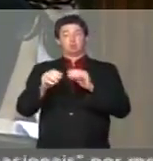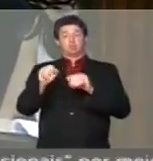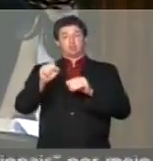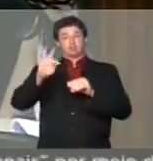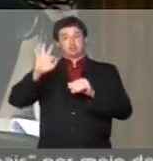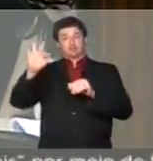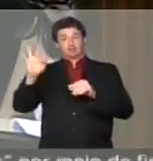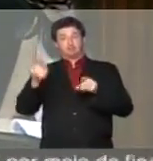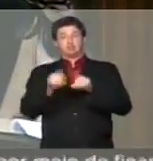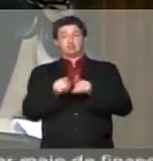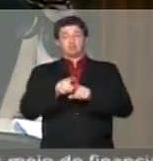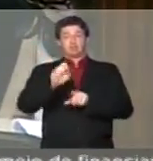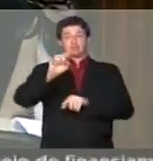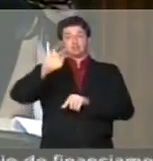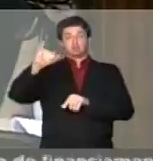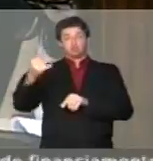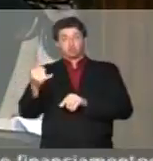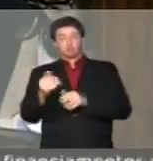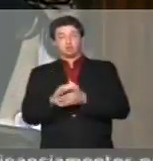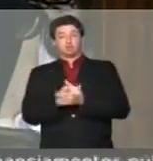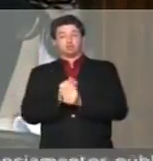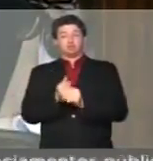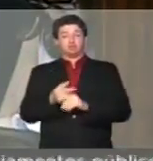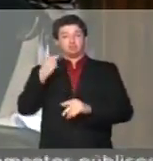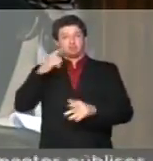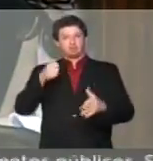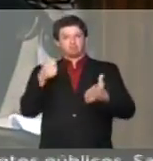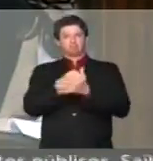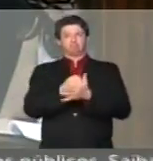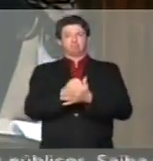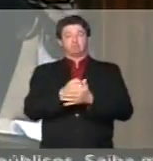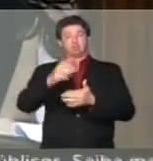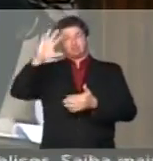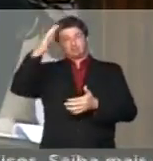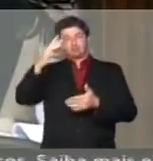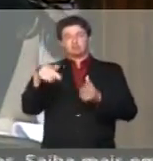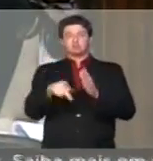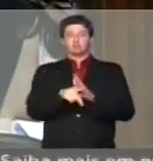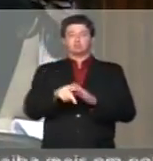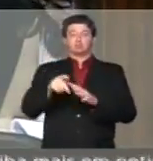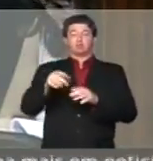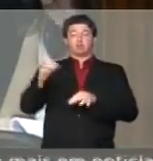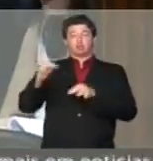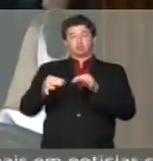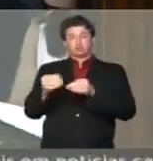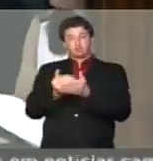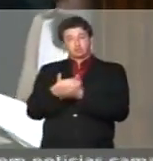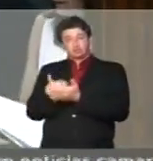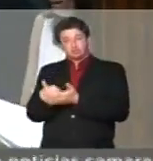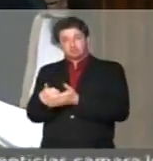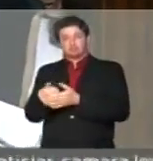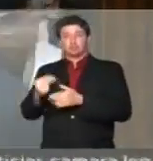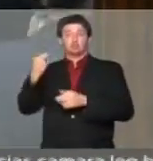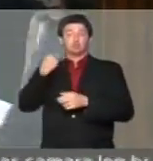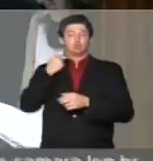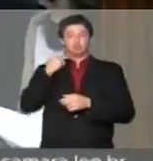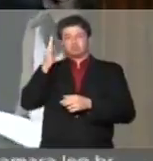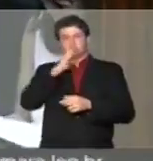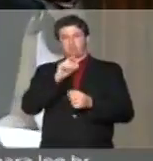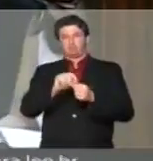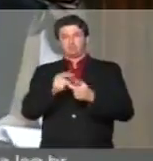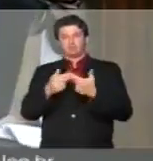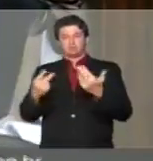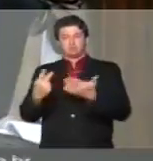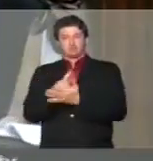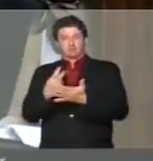Tribunal Federal e o Superior Tribunal de Justiça para impugnar decisões dos tribunais de origem e demais juízos que apliquem os